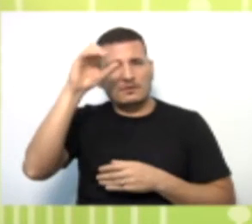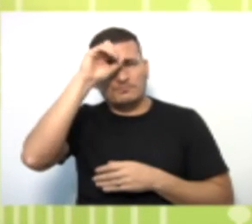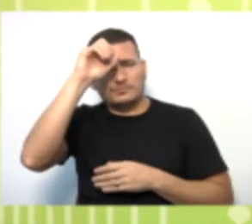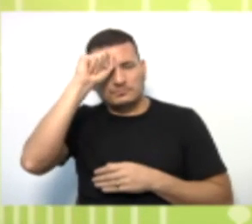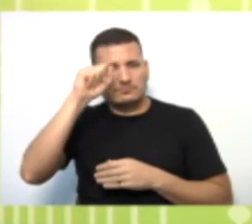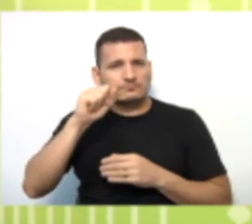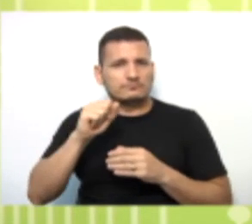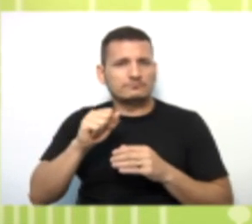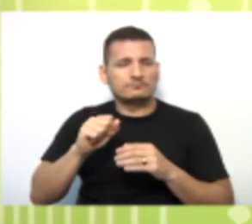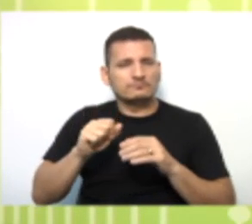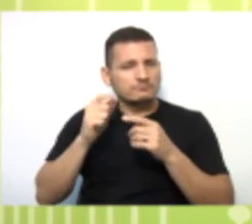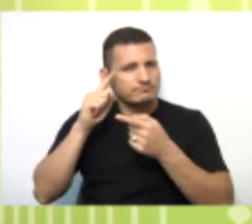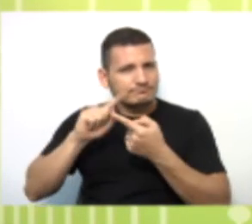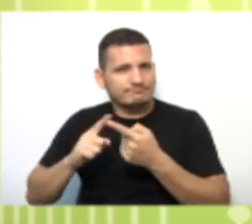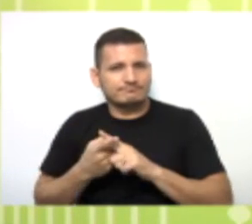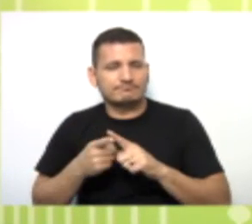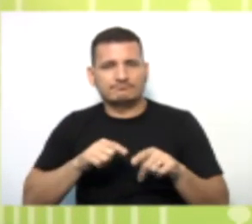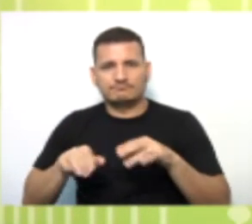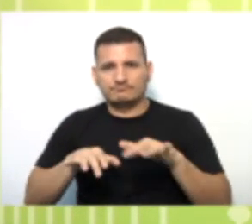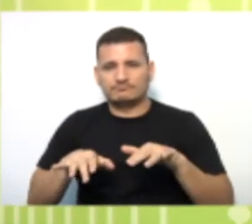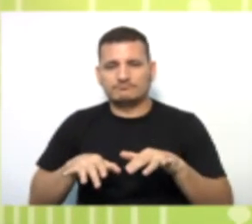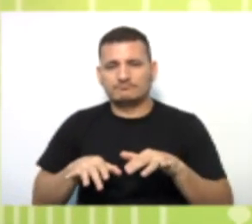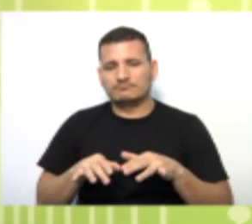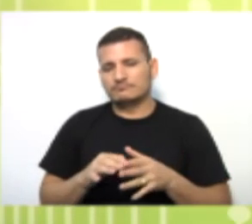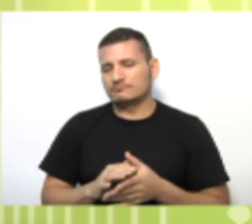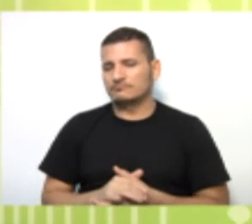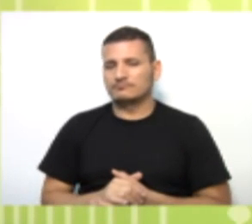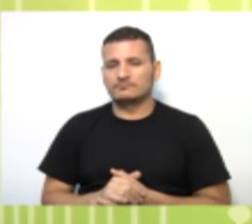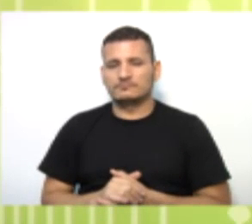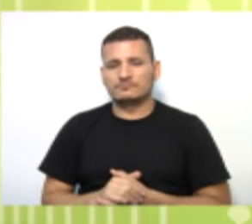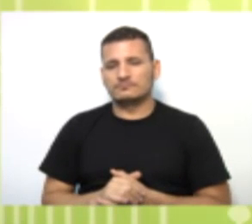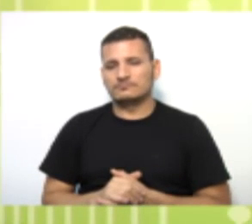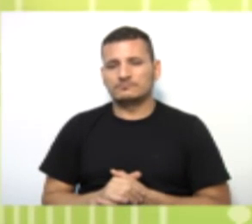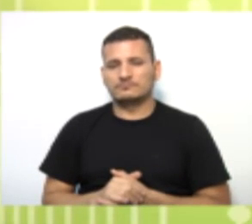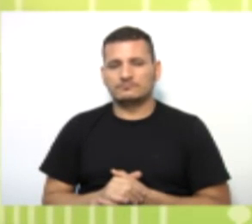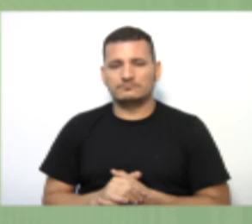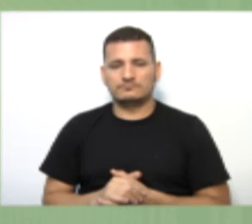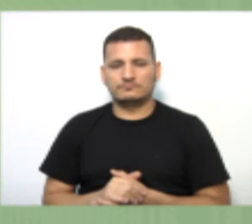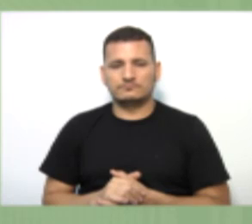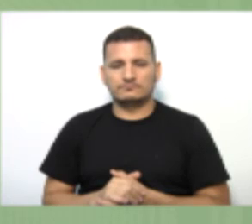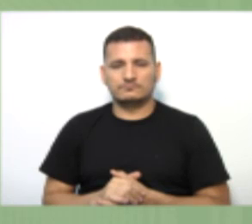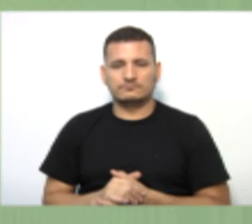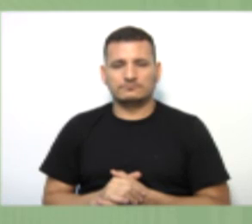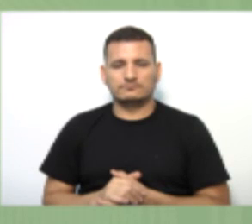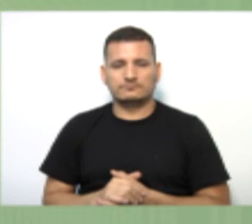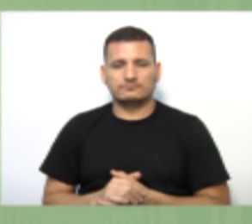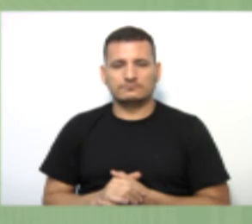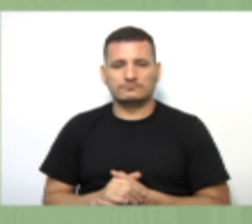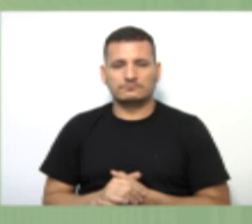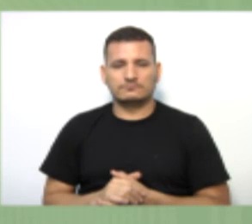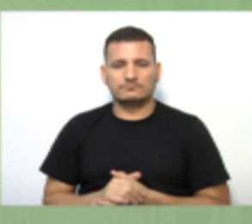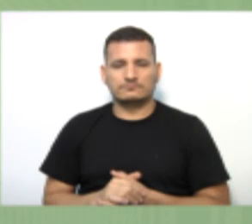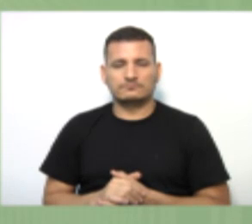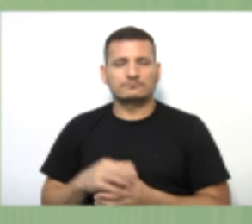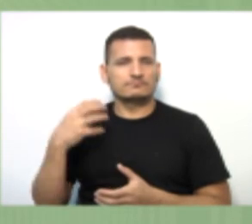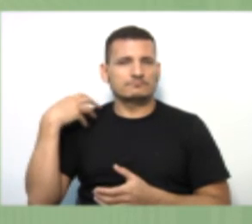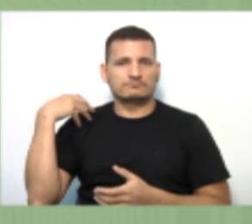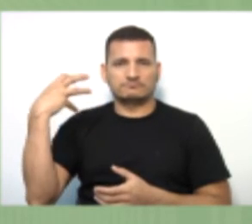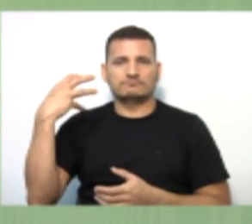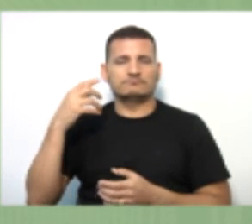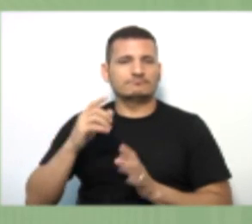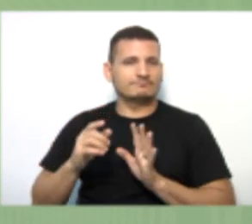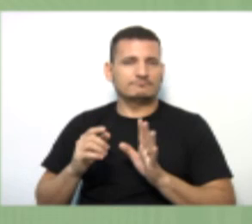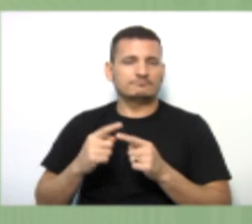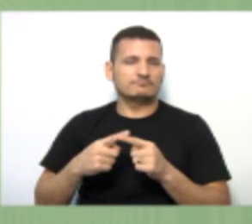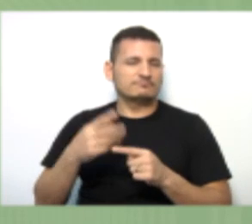de programação, a programação em si, tá bom? Vamos voltar aqui. Aristóteles não foi um deles porque na época não tinha programação não, tá, gente?